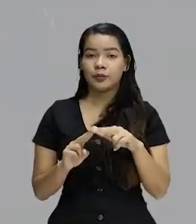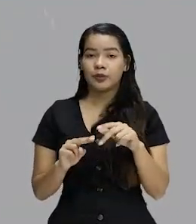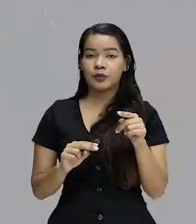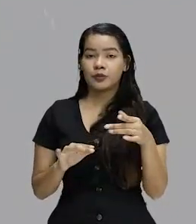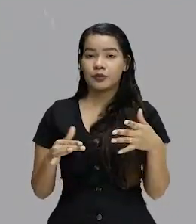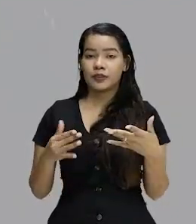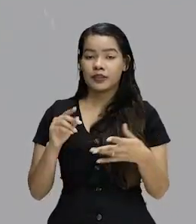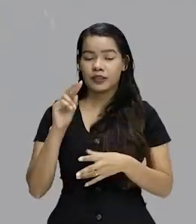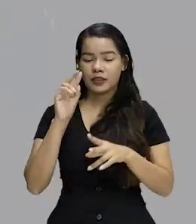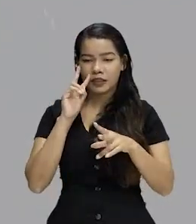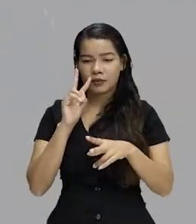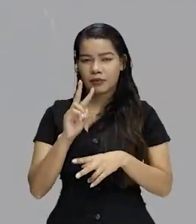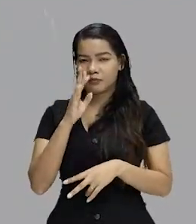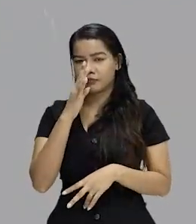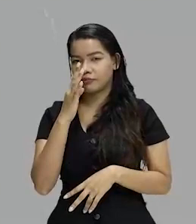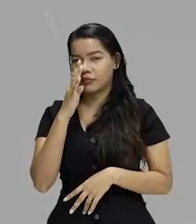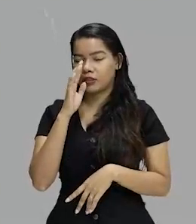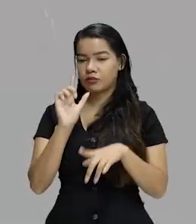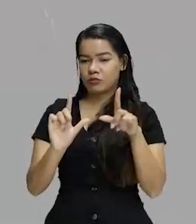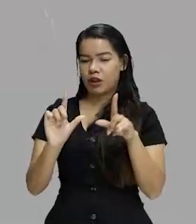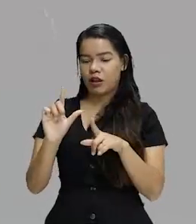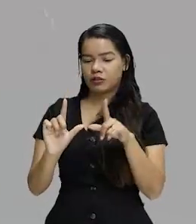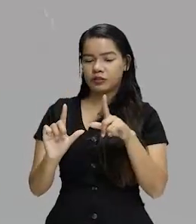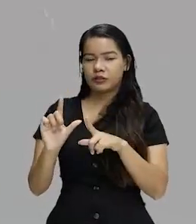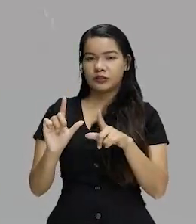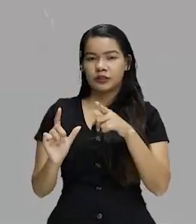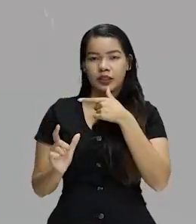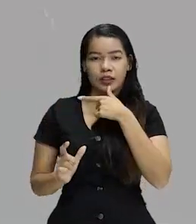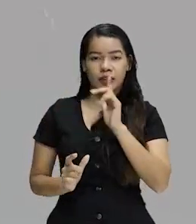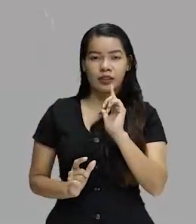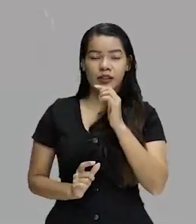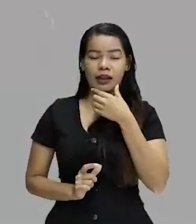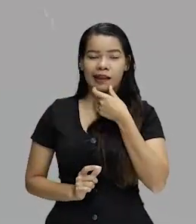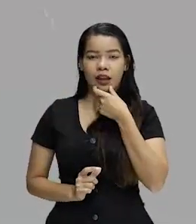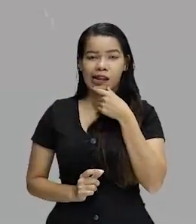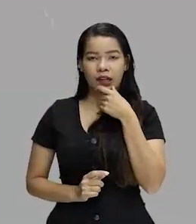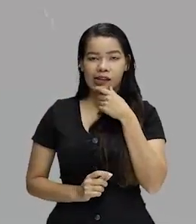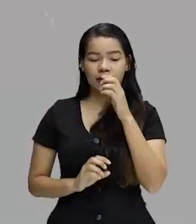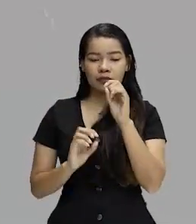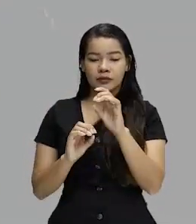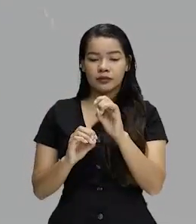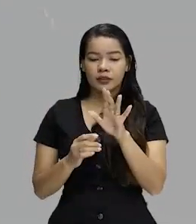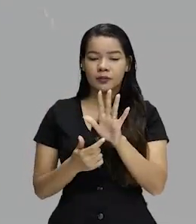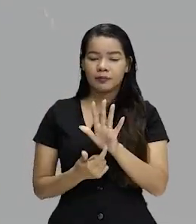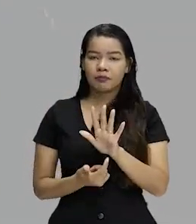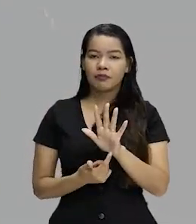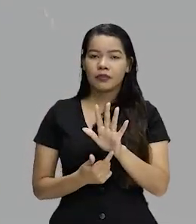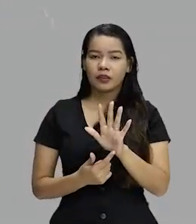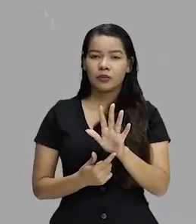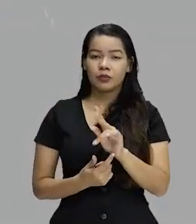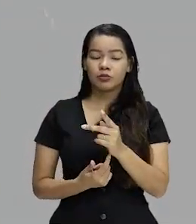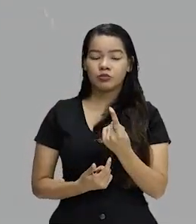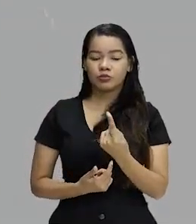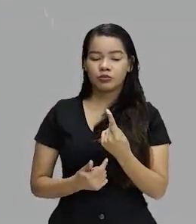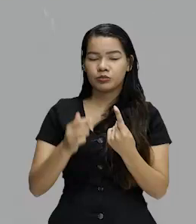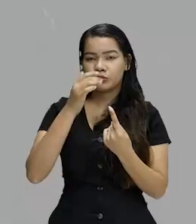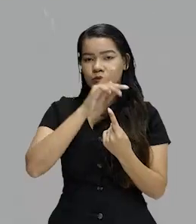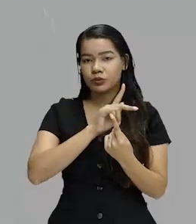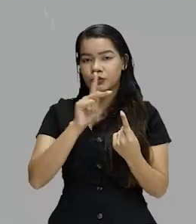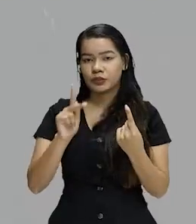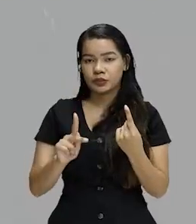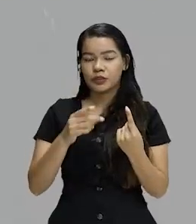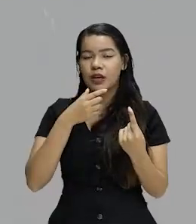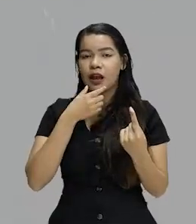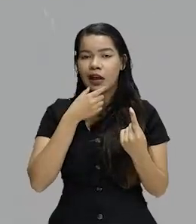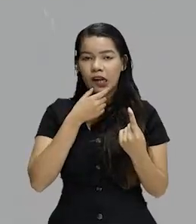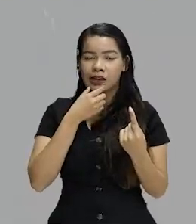uma videoaula de língua inglesa, ministrada, apresentada por um professor de inglês, ele vai